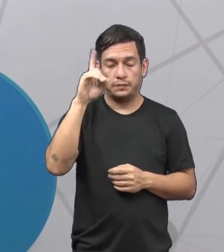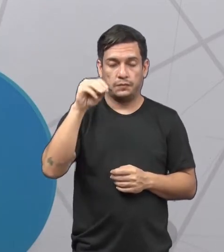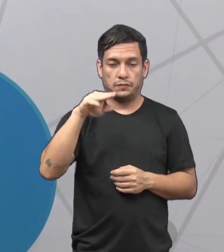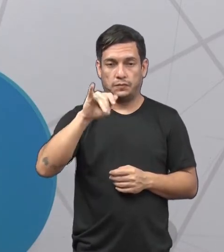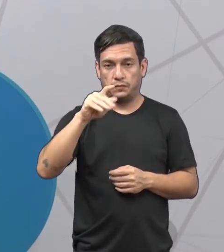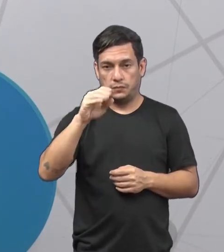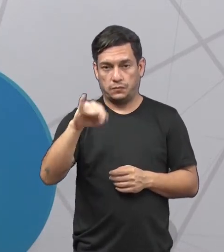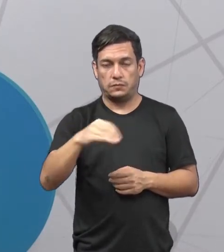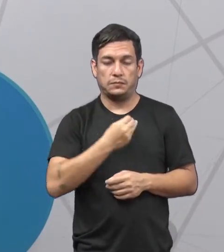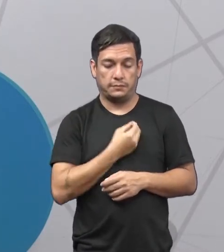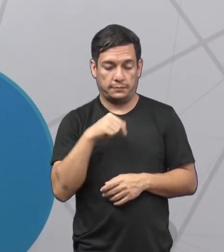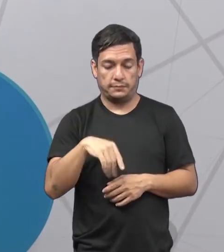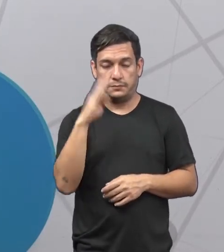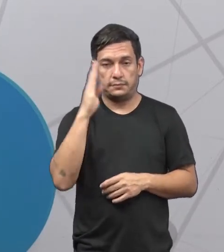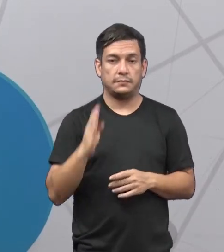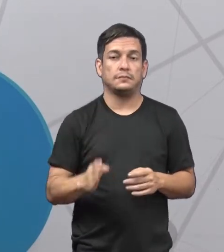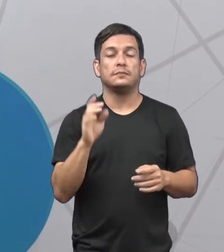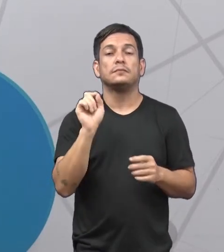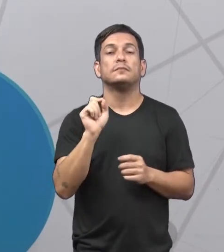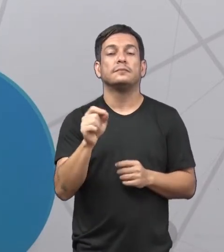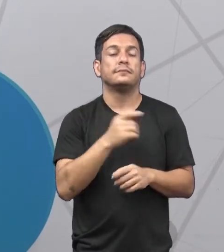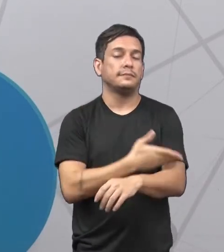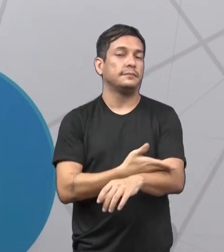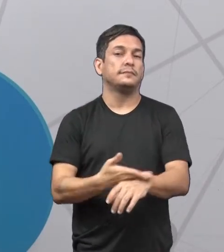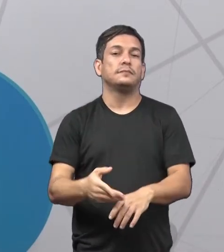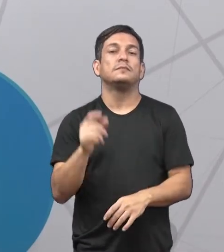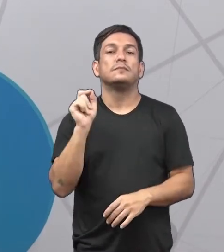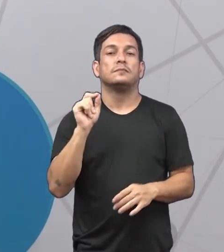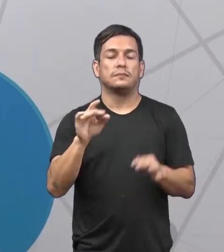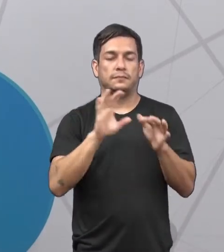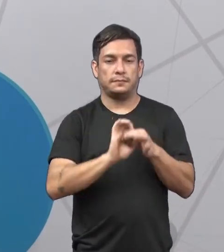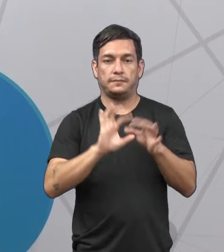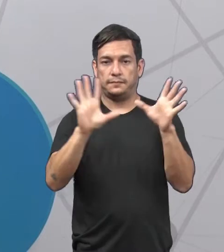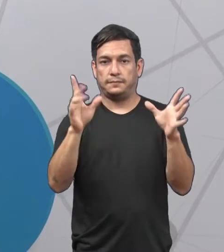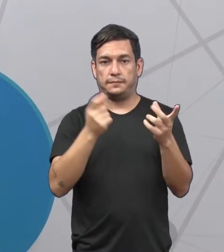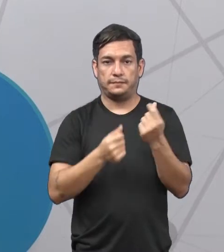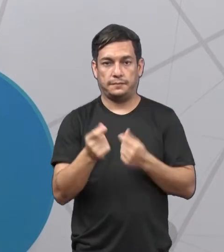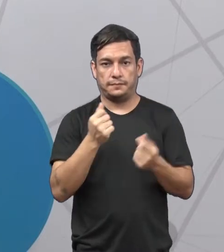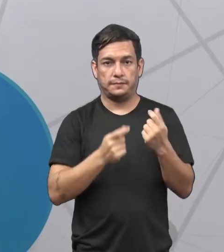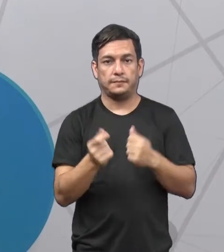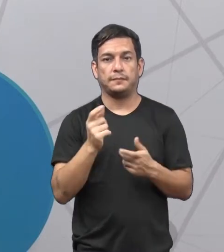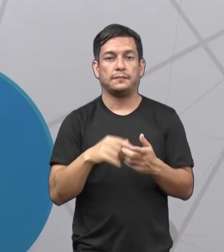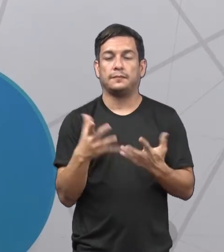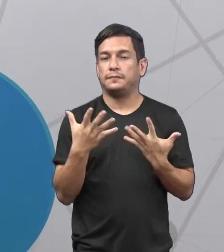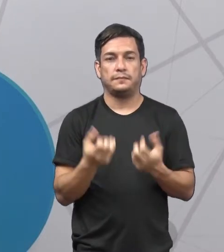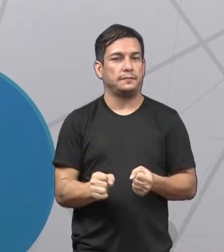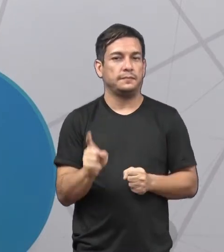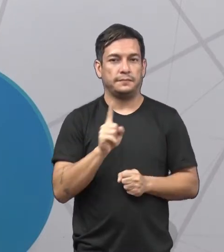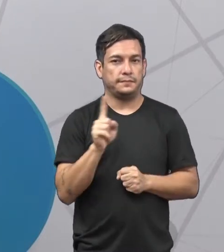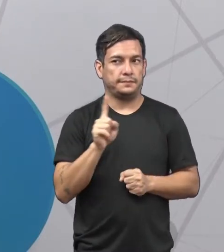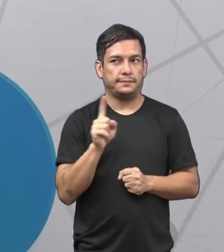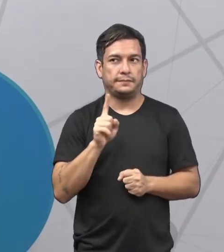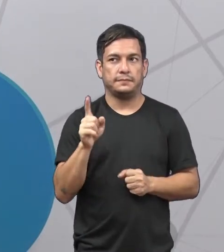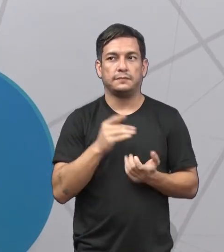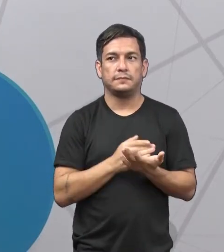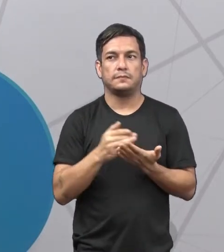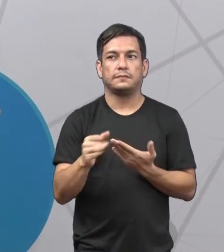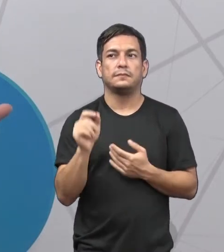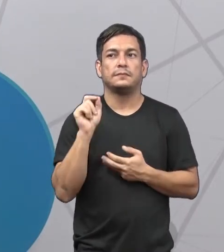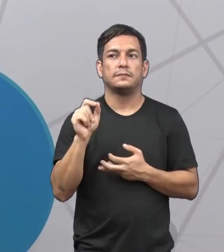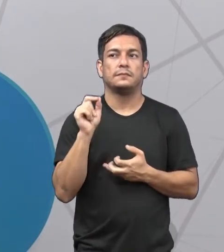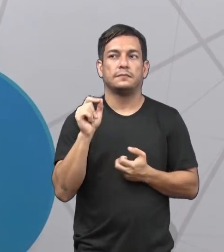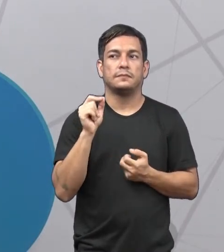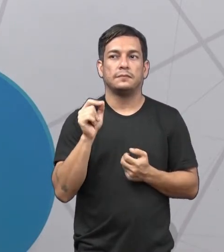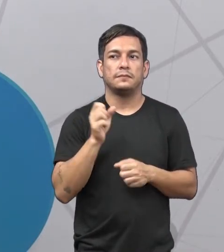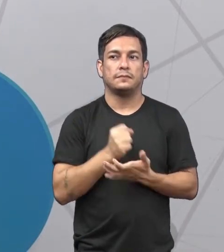Brasil, né, os brasileiros acostumaram com uma certa liberdade econômica e não aceitaram isso. E começaram então